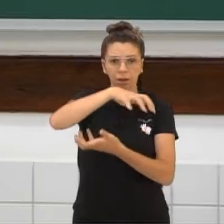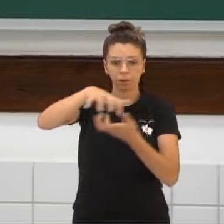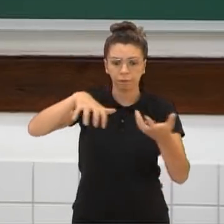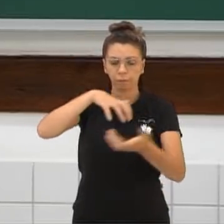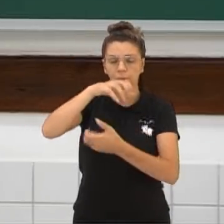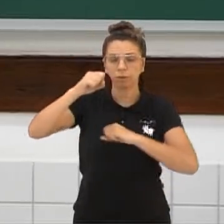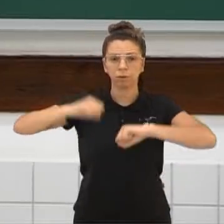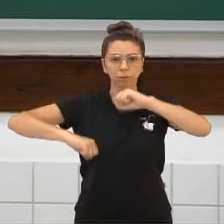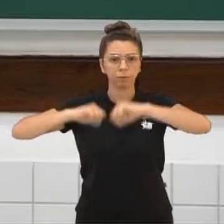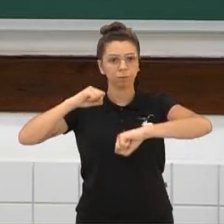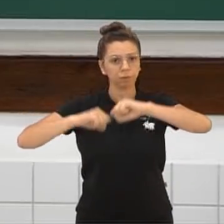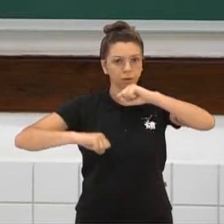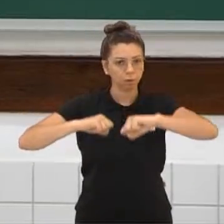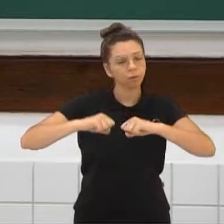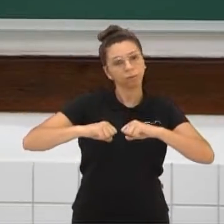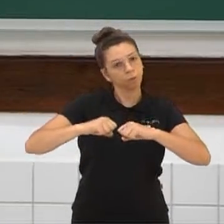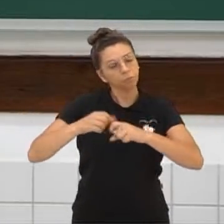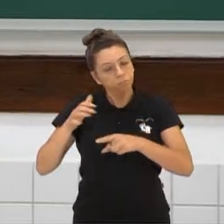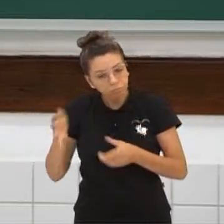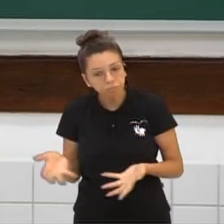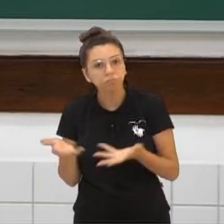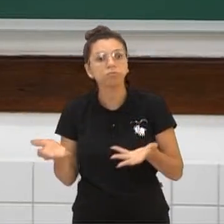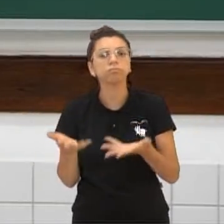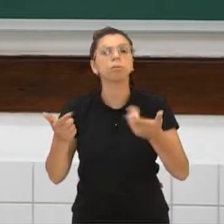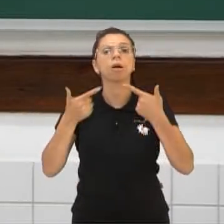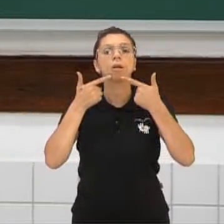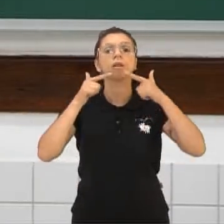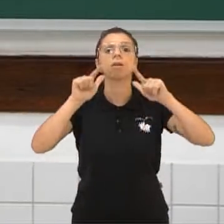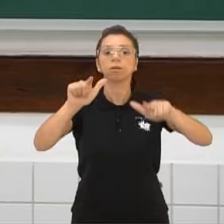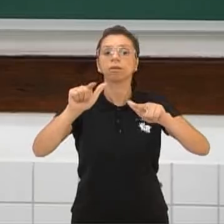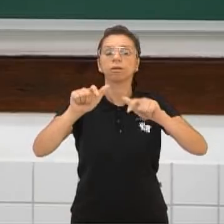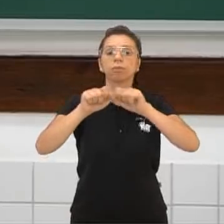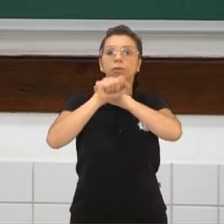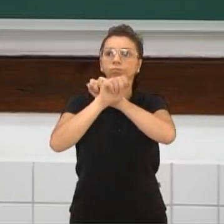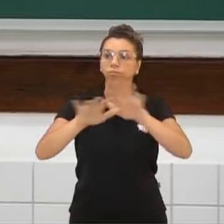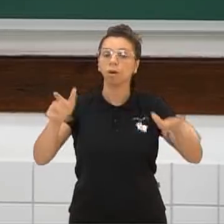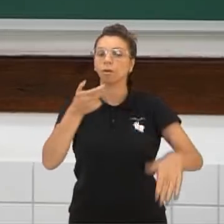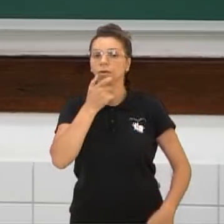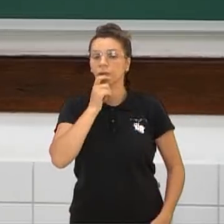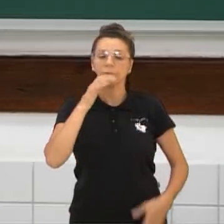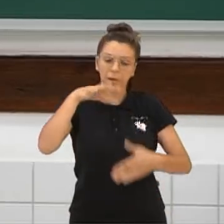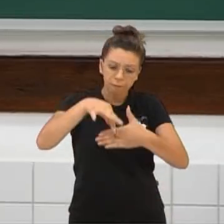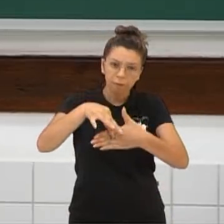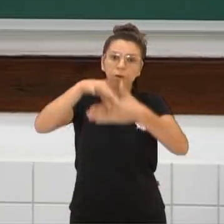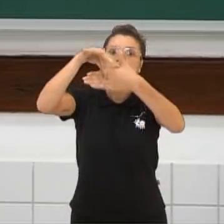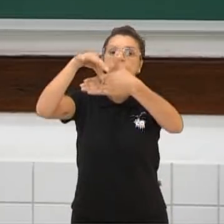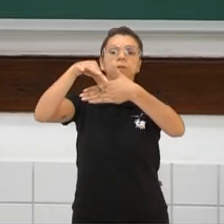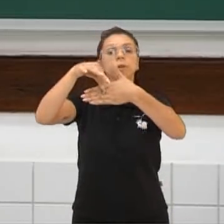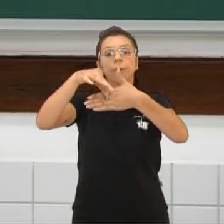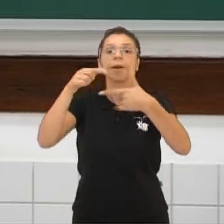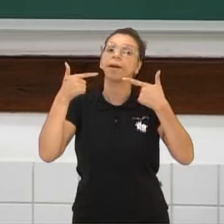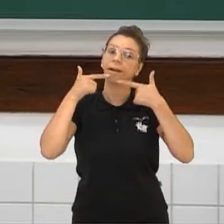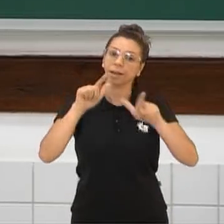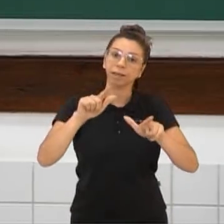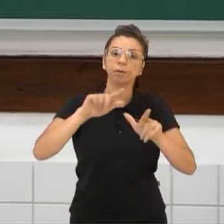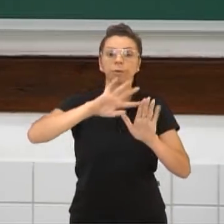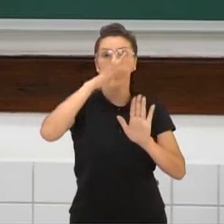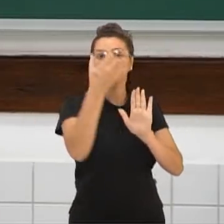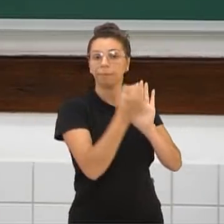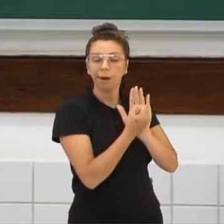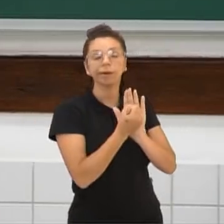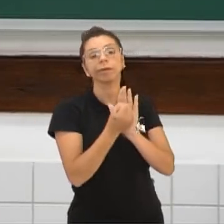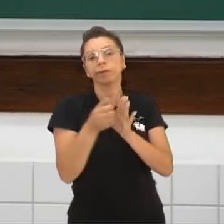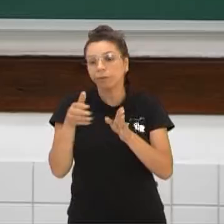espalhasse pelo mundo, né? Porque, como ela foi líder nessa revolução, é a língua do líder que vai